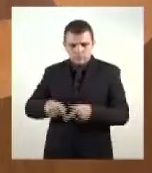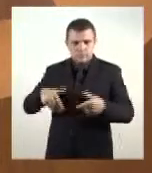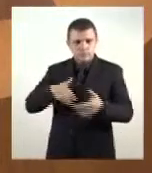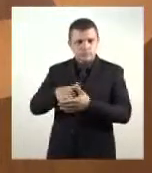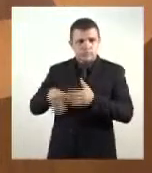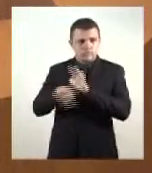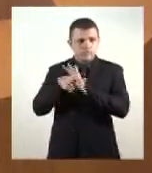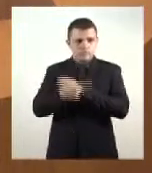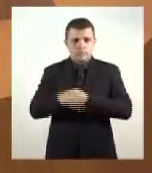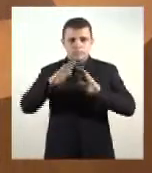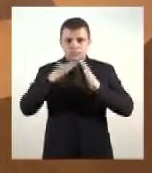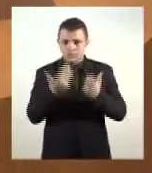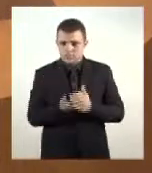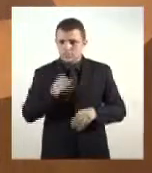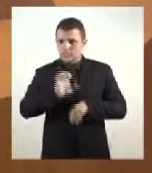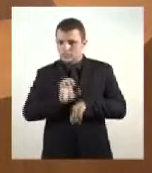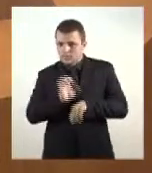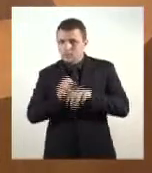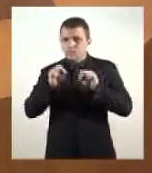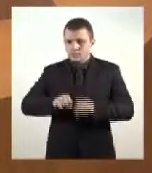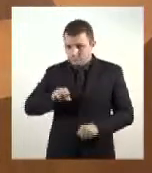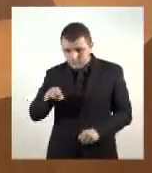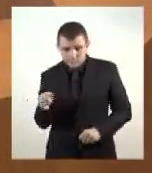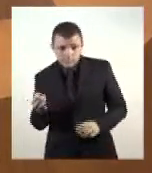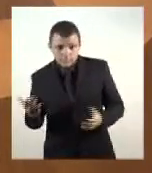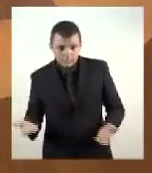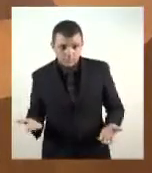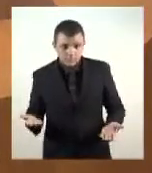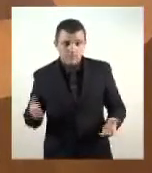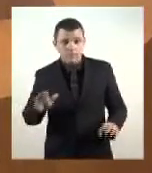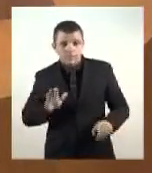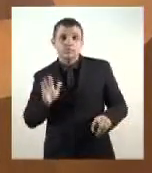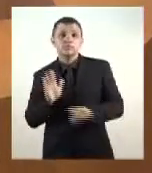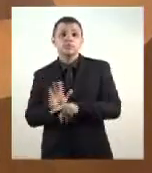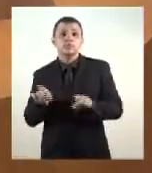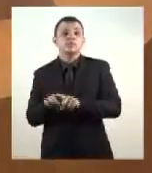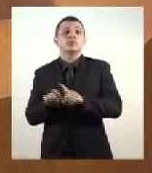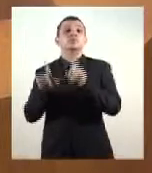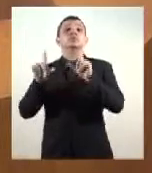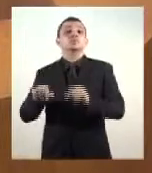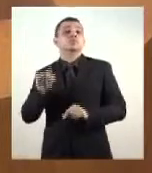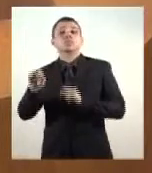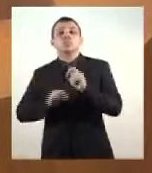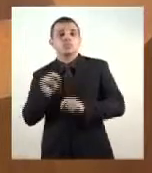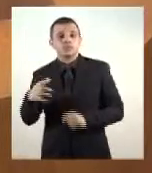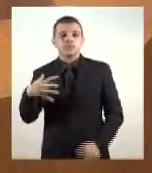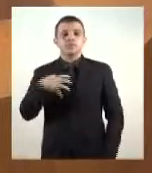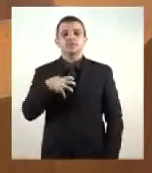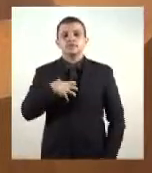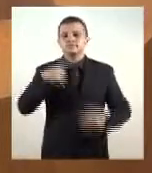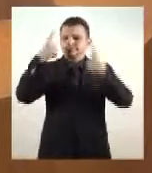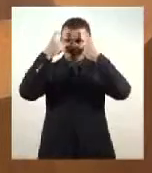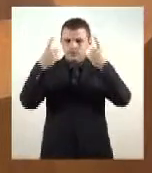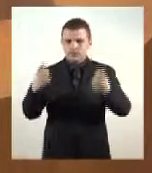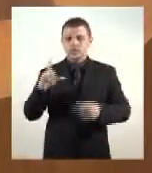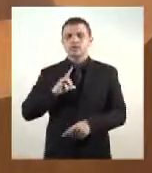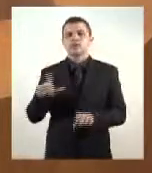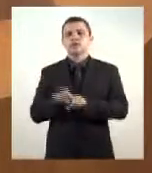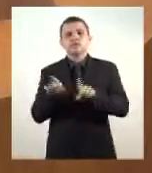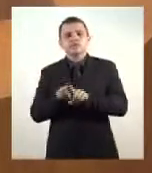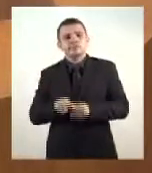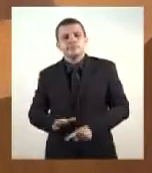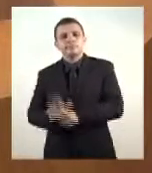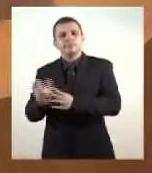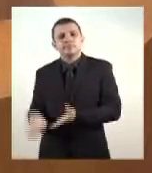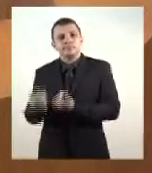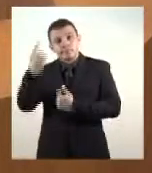fazer o seu ensaio, será que fazer isso não faria com que diminuísse também o sentimento de violência e faria com que esses jovens